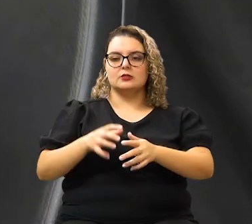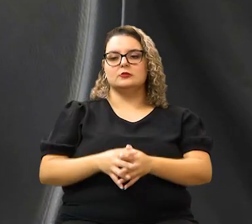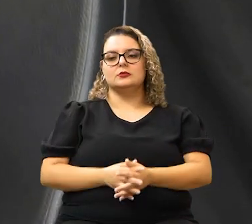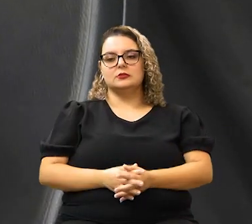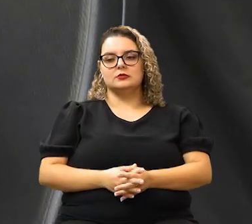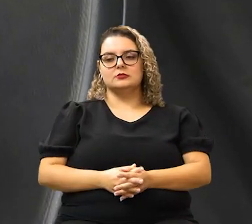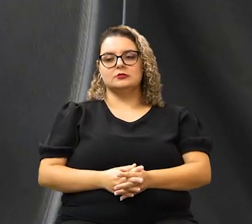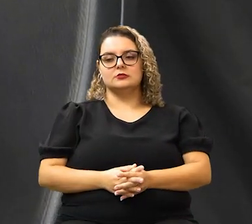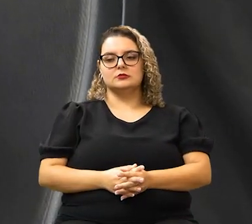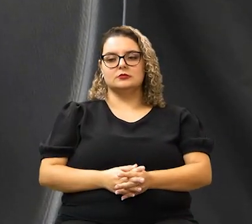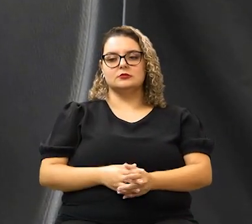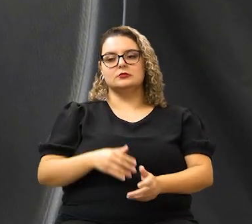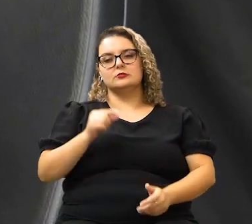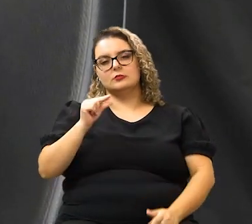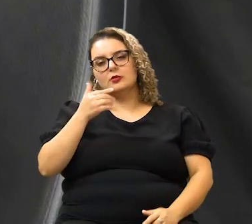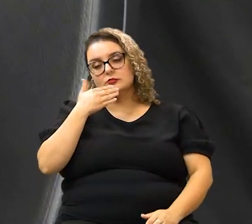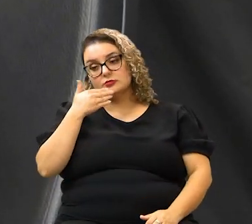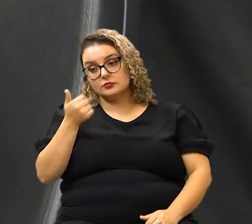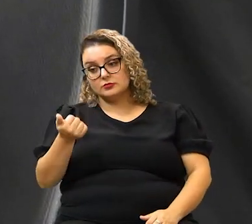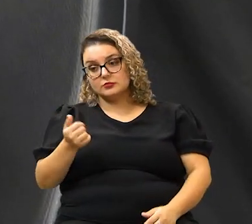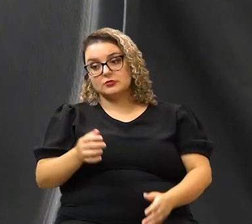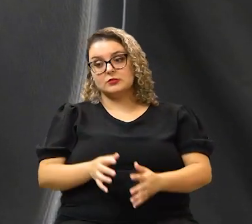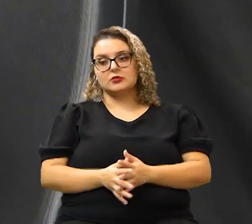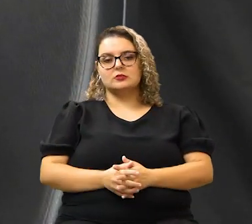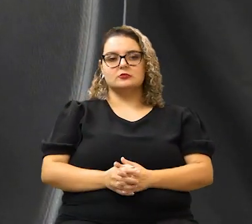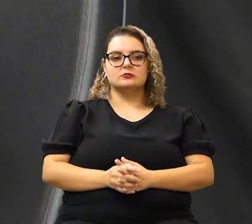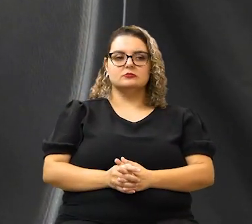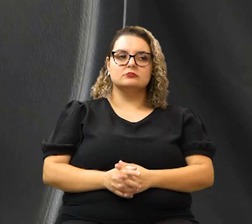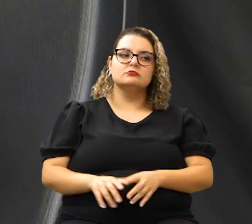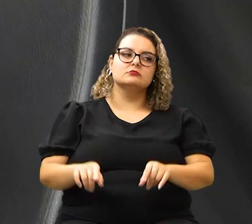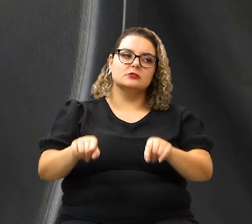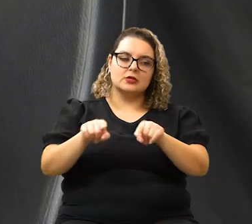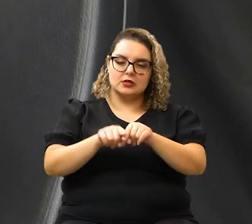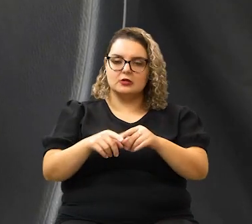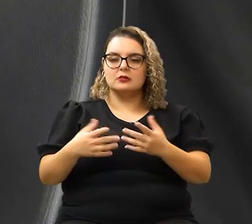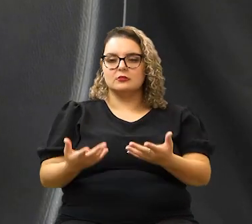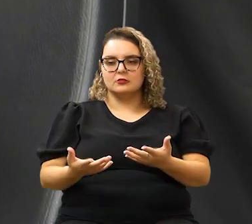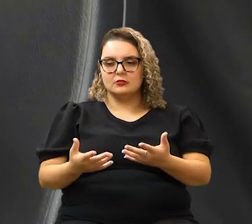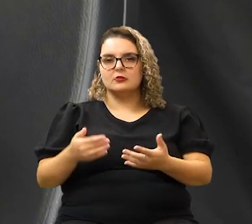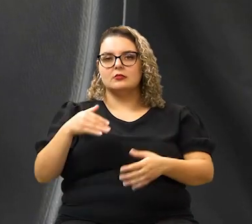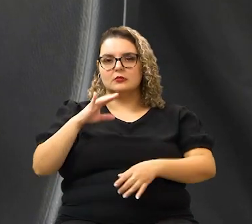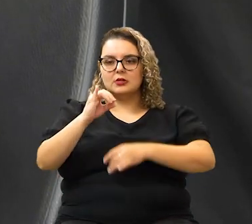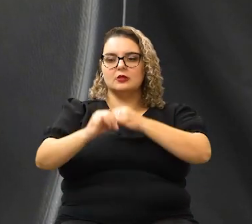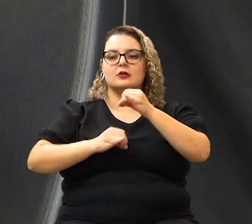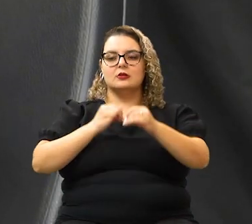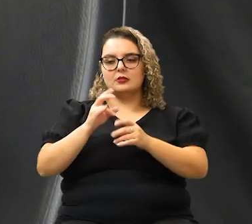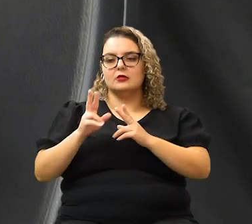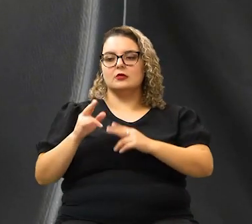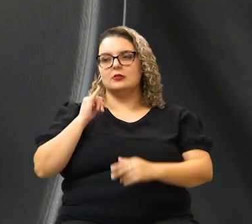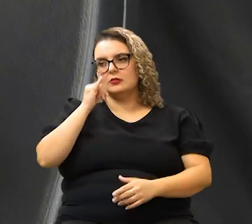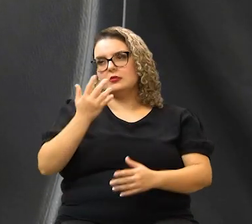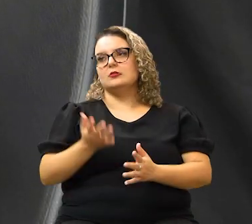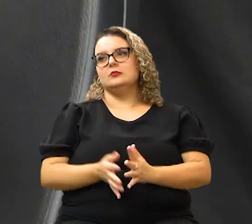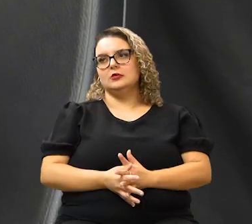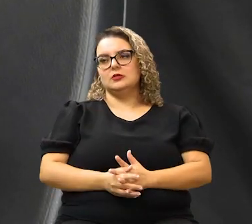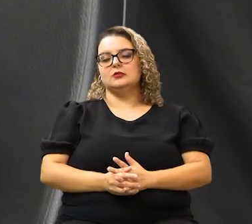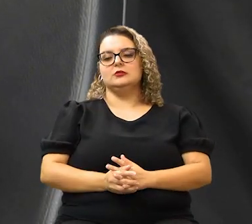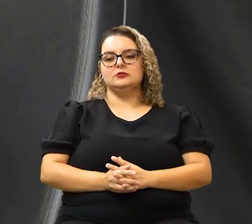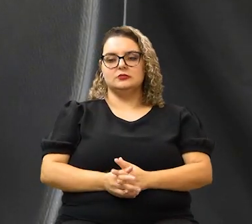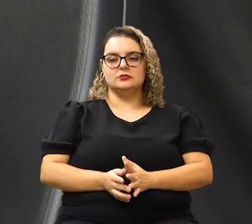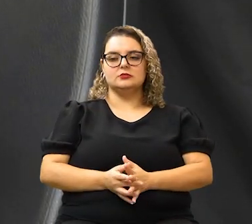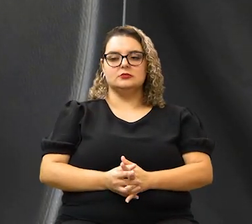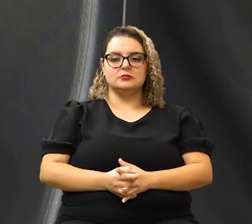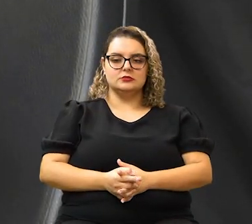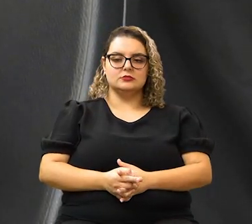pela internet, como você bem disse, né? Então também foi um momento que a gente precisou aprimorar os meios de comunicação,